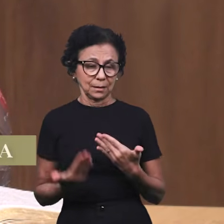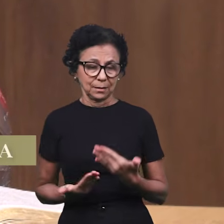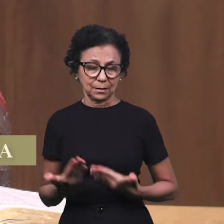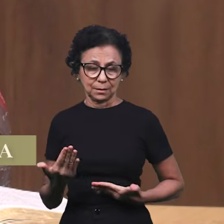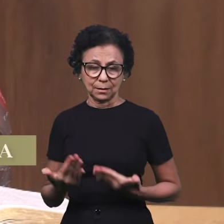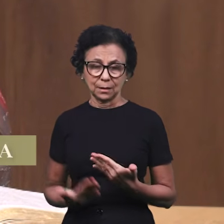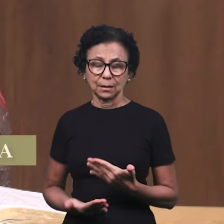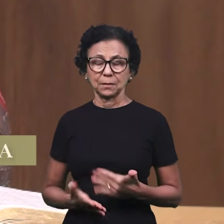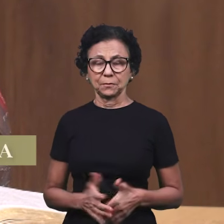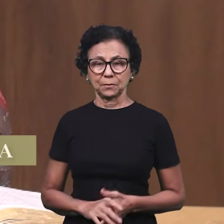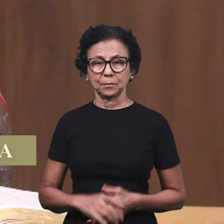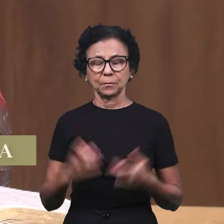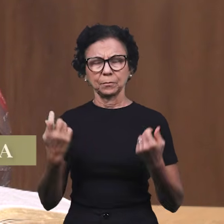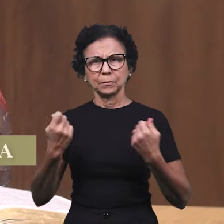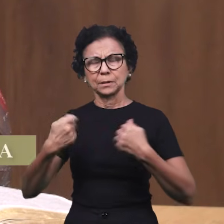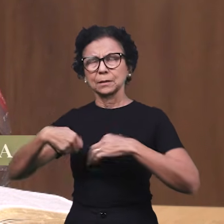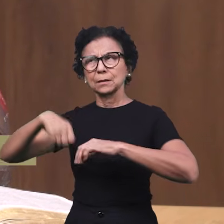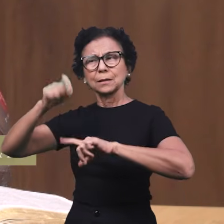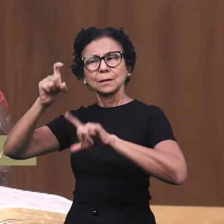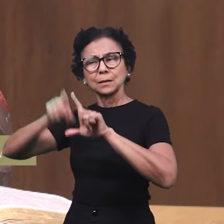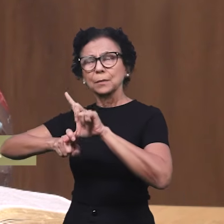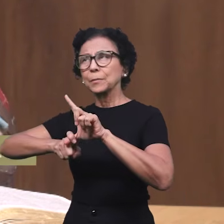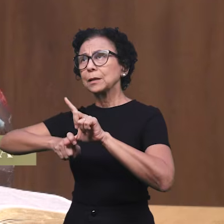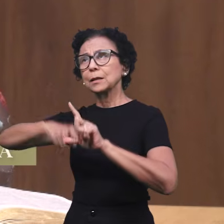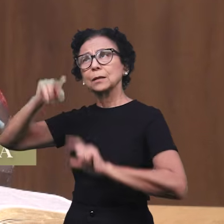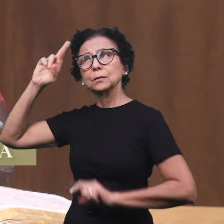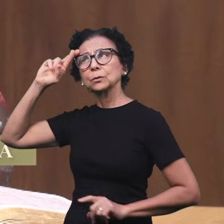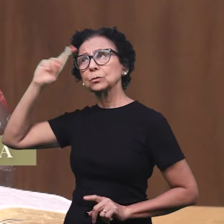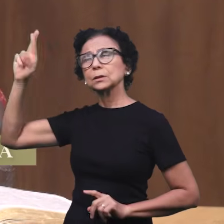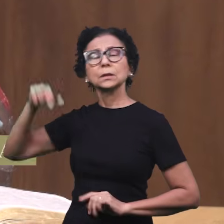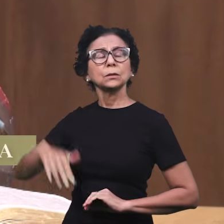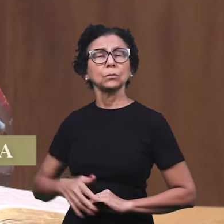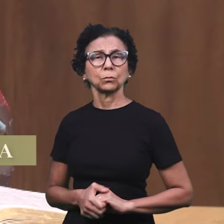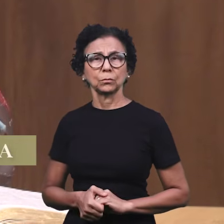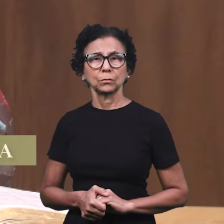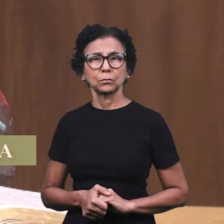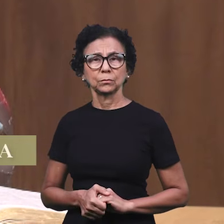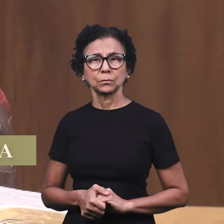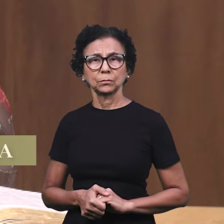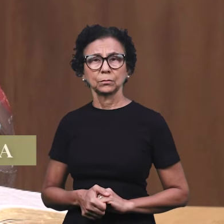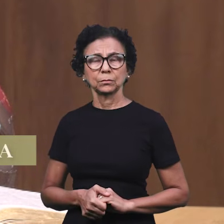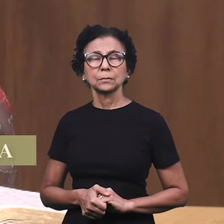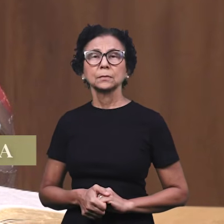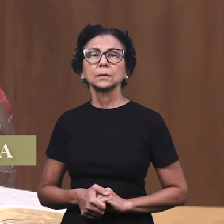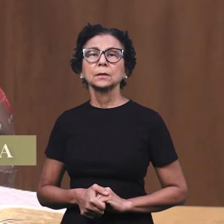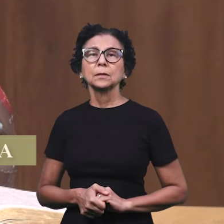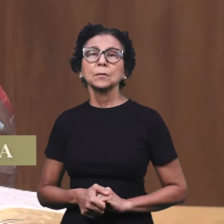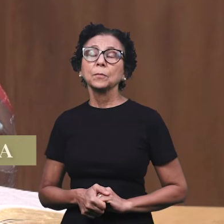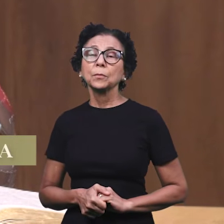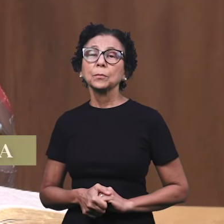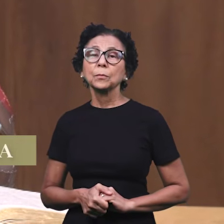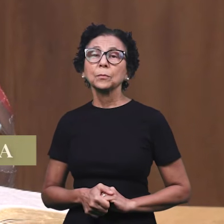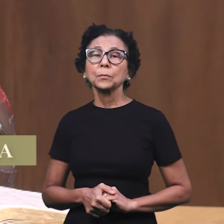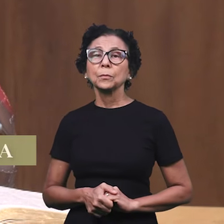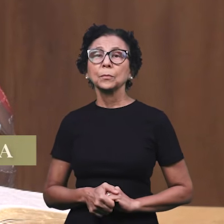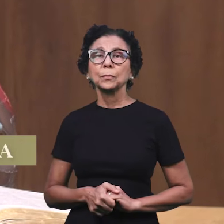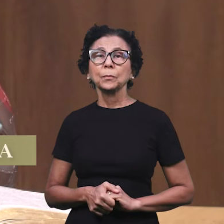o nosso lar vai precisar, né, naquele dia. Nós estamos falando do dia dessa serva. E